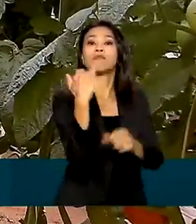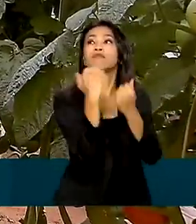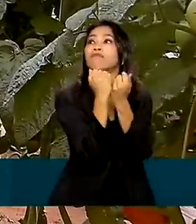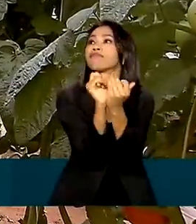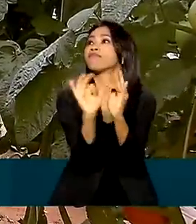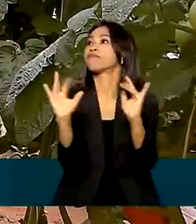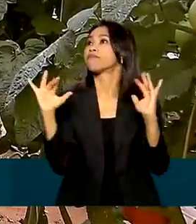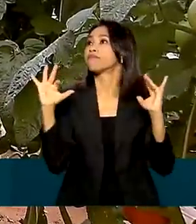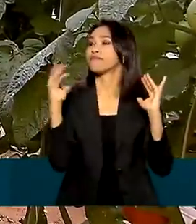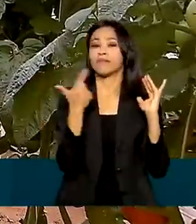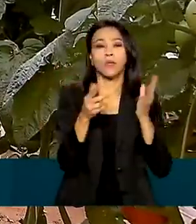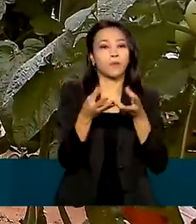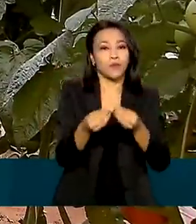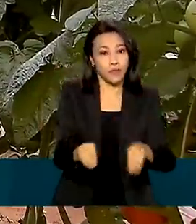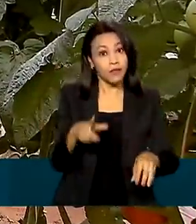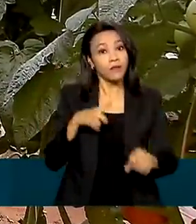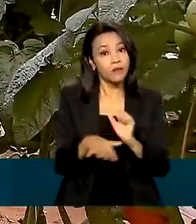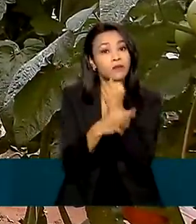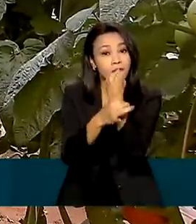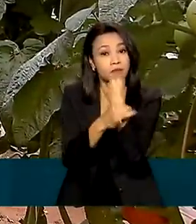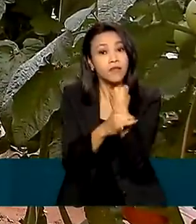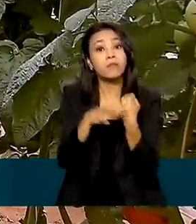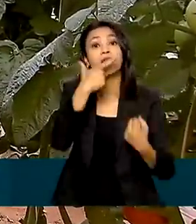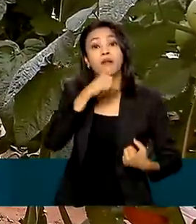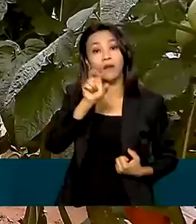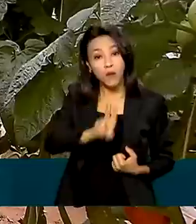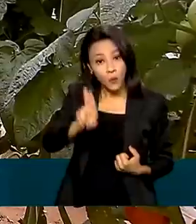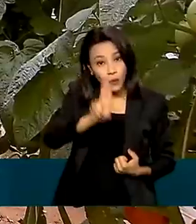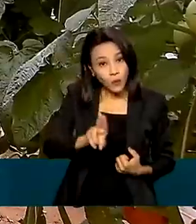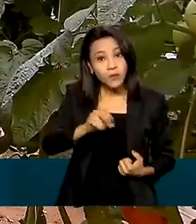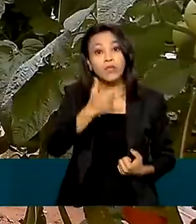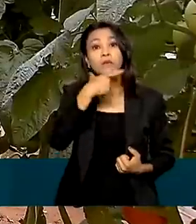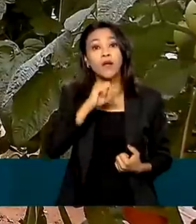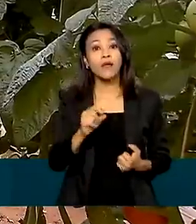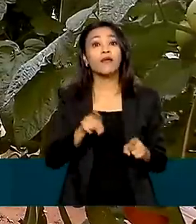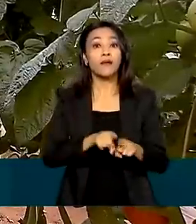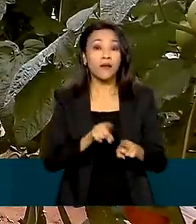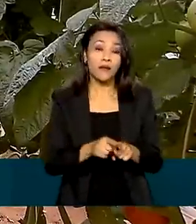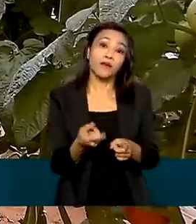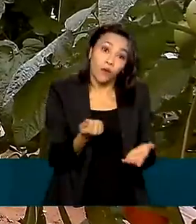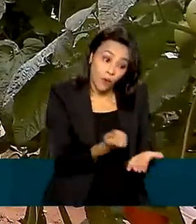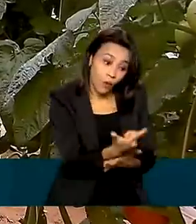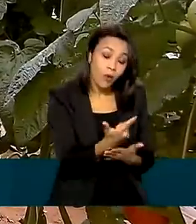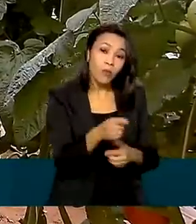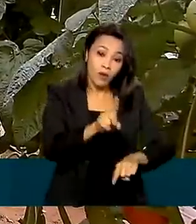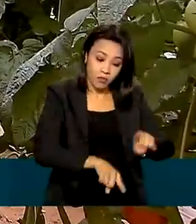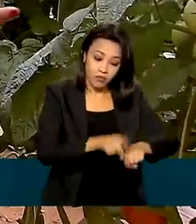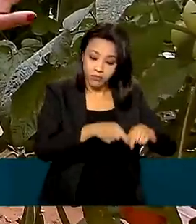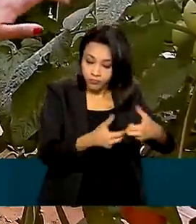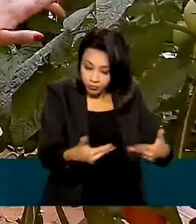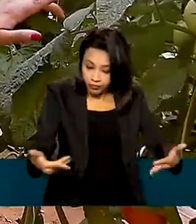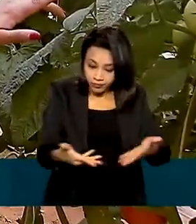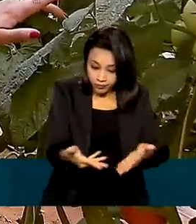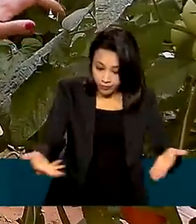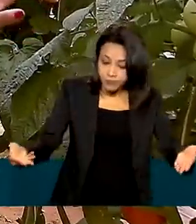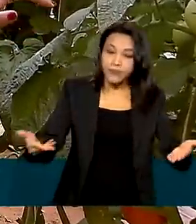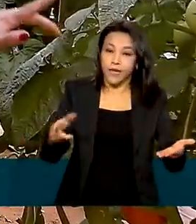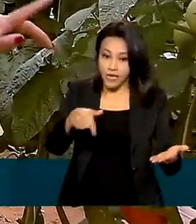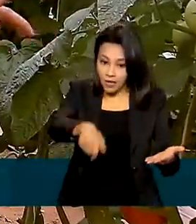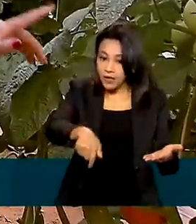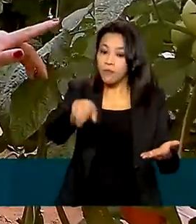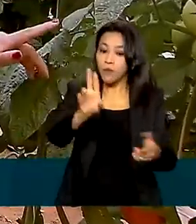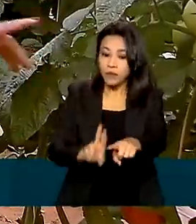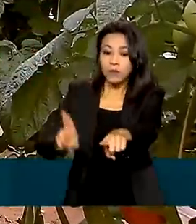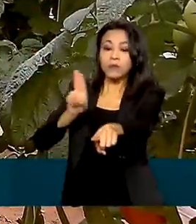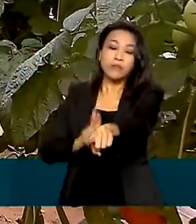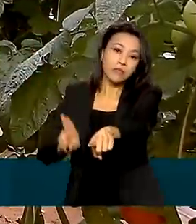Além disso, oferecem mais segurança para quem aplica e também para quem consome os produtos. E como aqui, parte deles pode ser